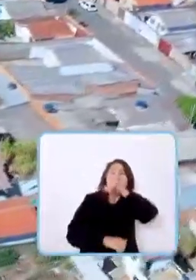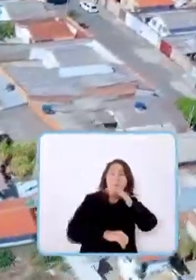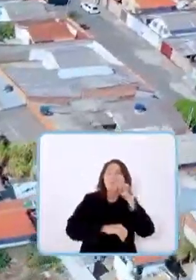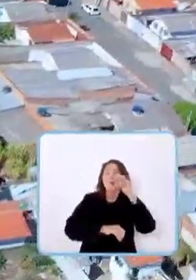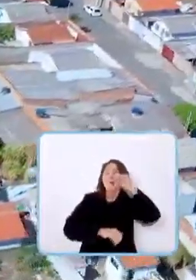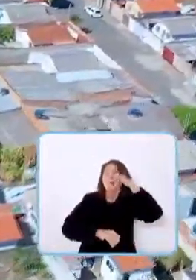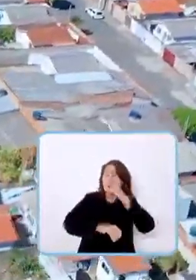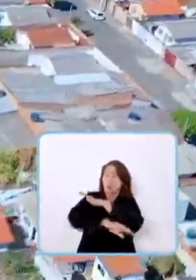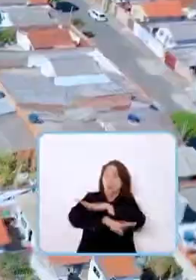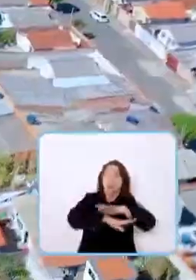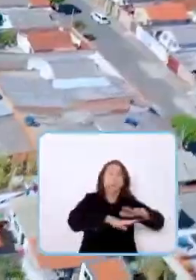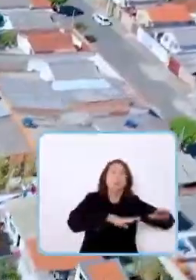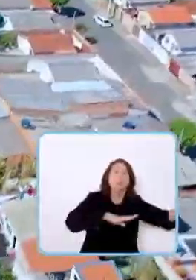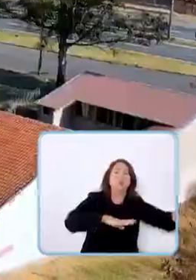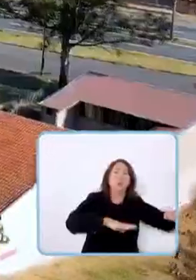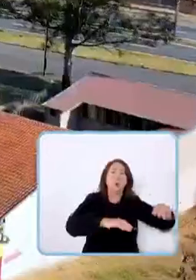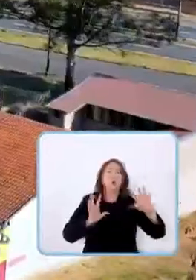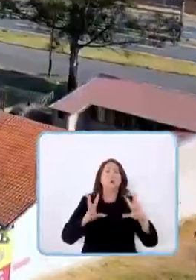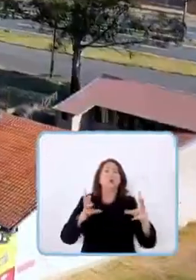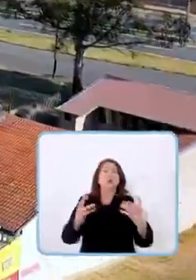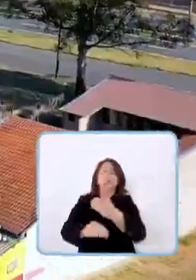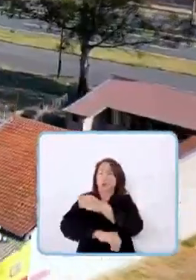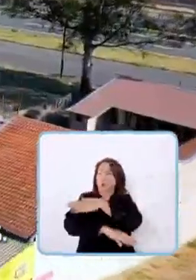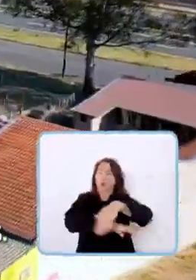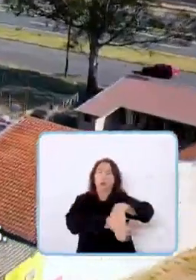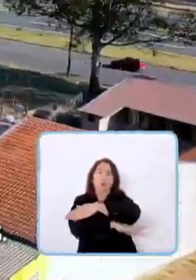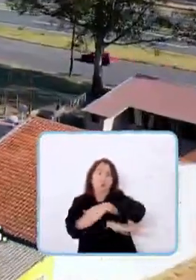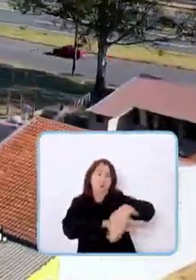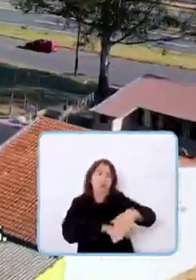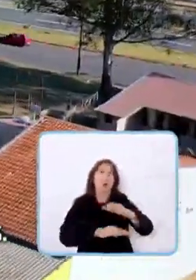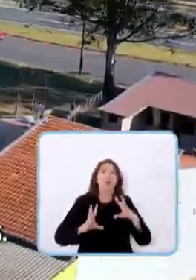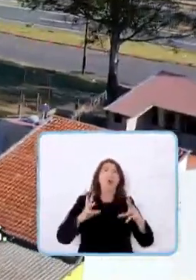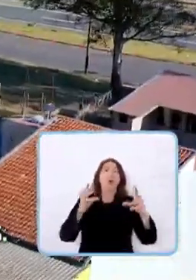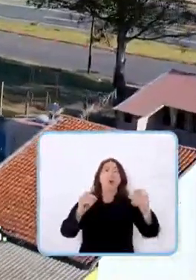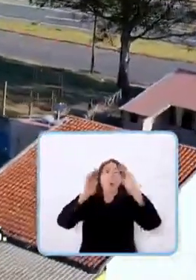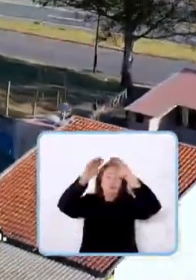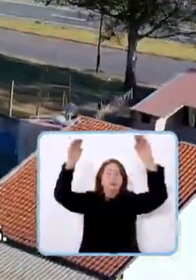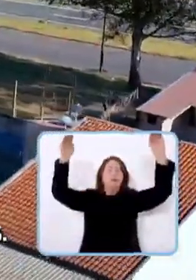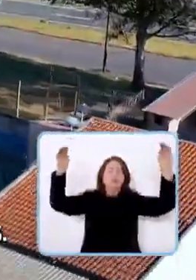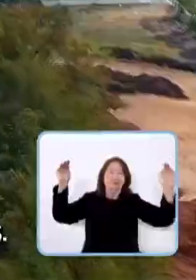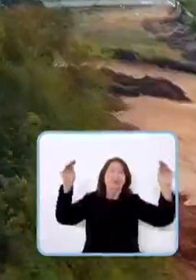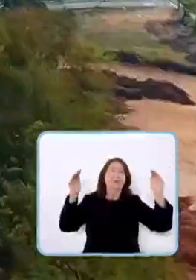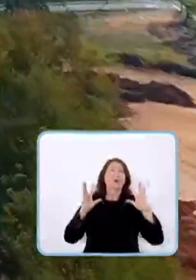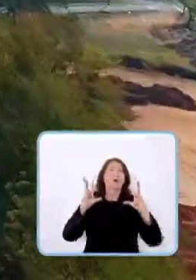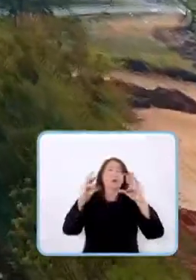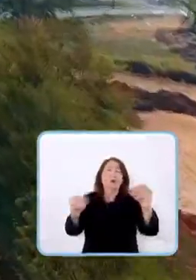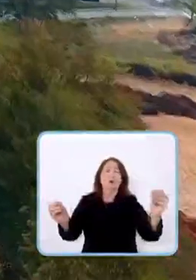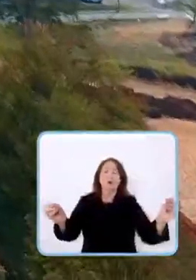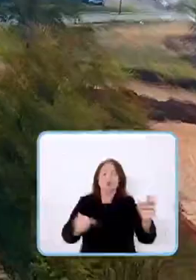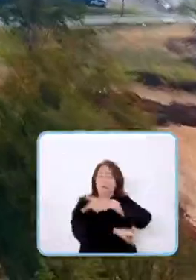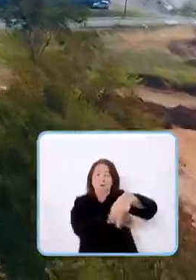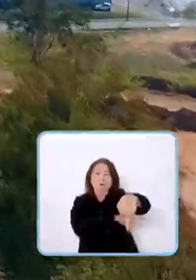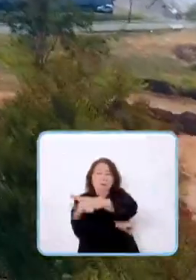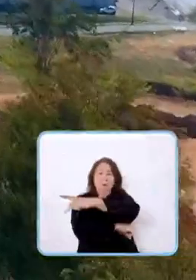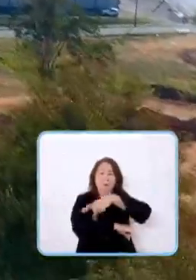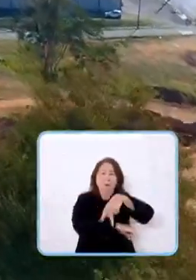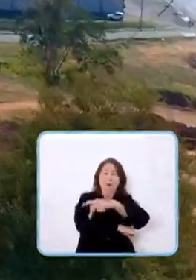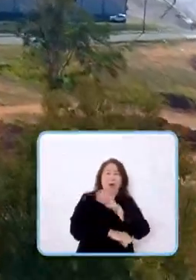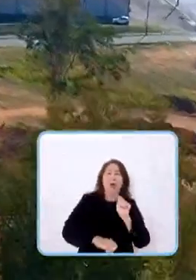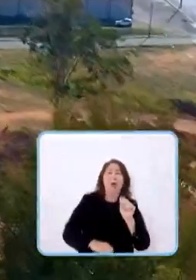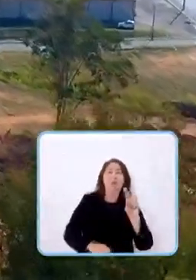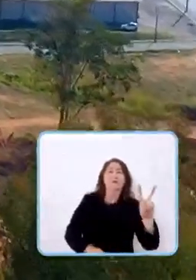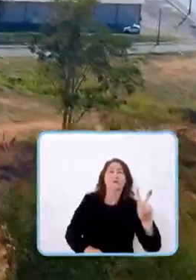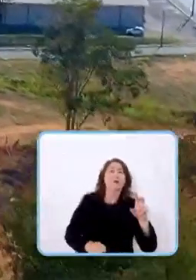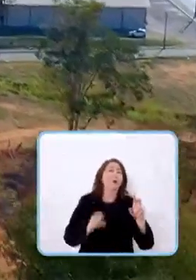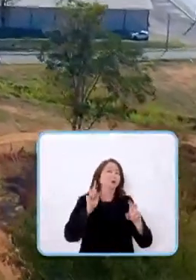do asfaltamento em todas as ruas. Reforma e cobertura da quadra do Parque das Nações, novo trevo de acesso da Avenida Alcoa